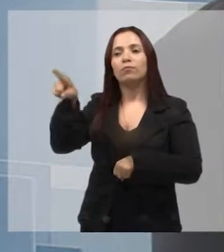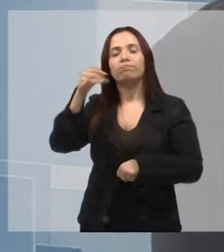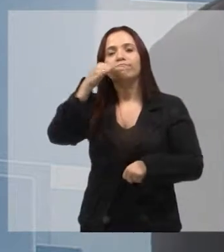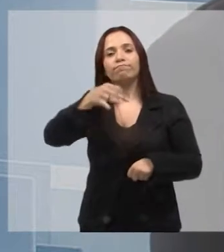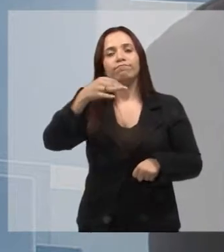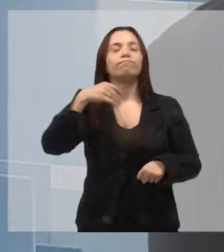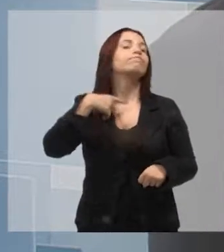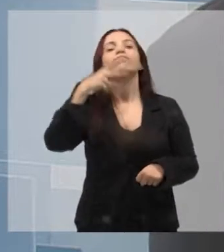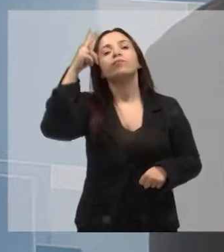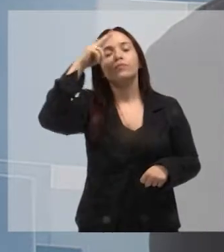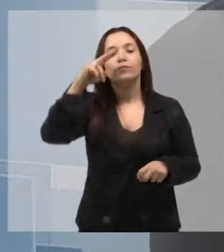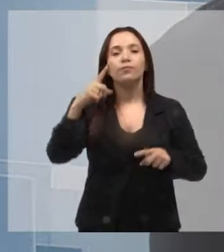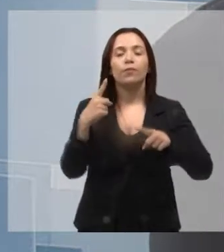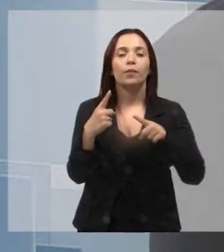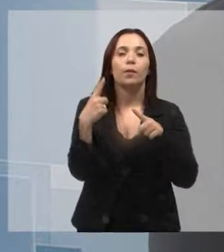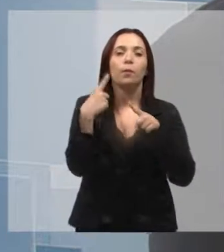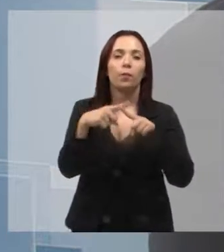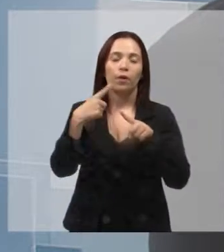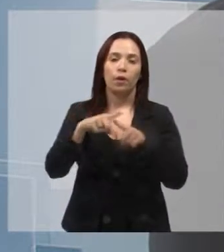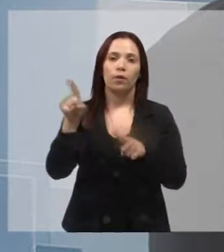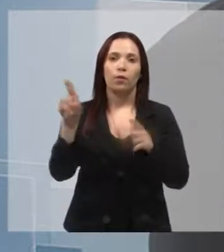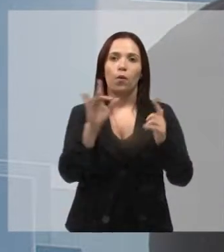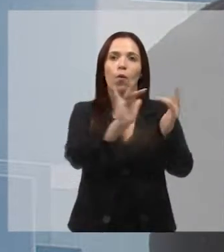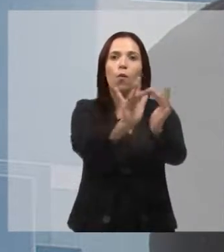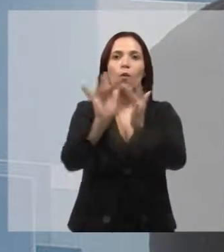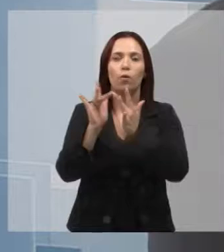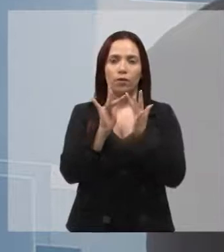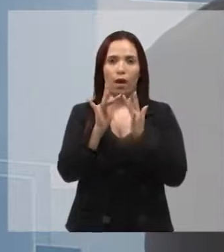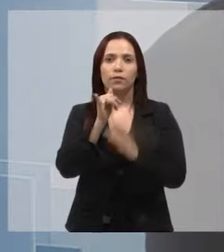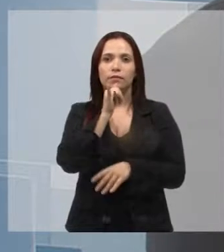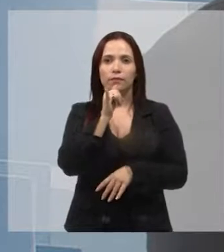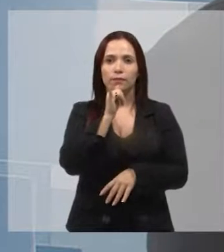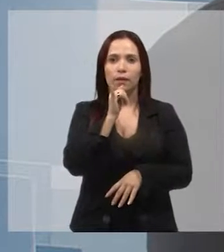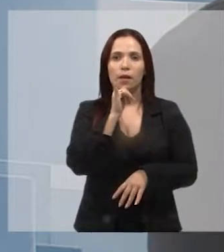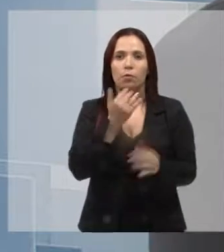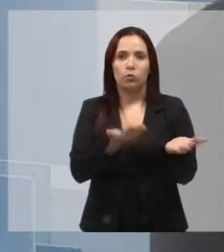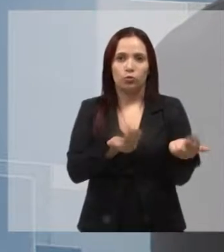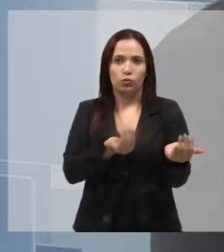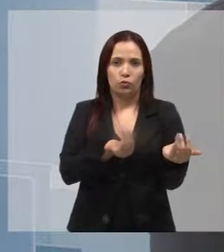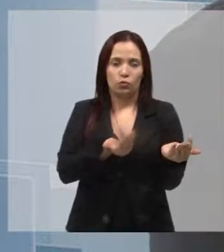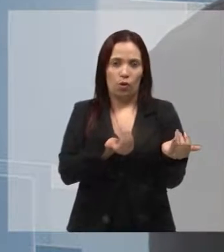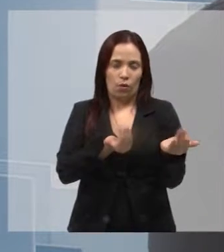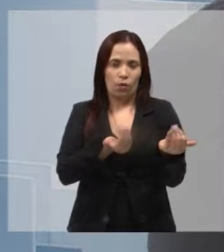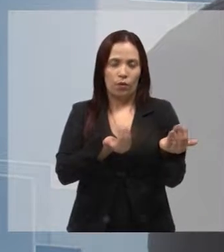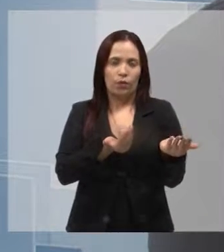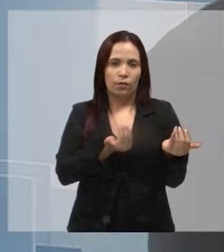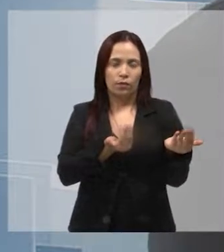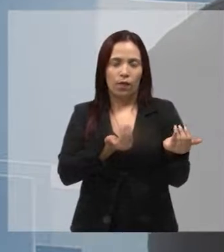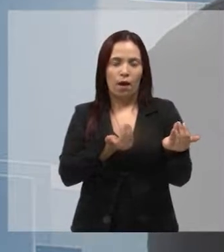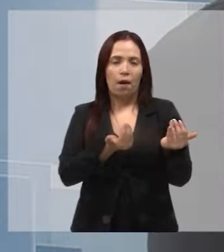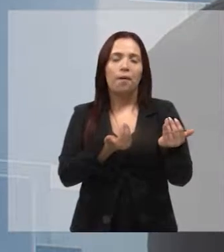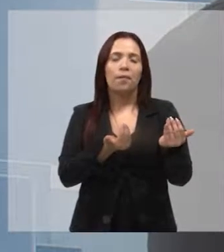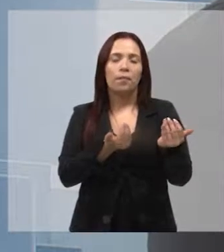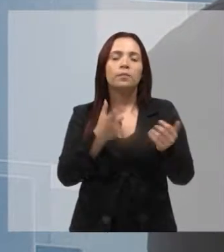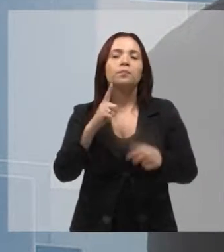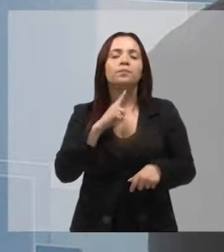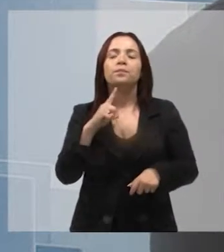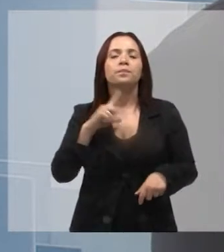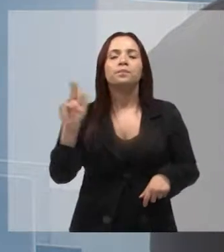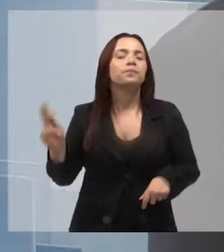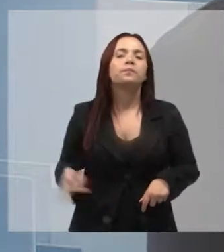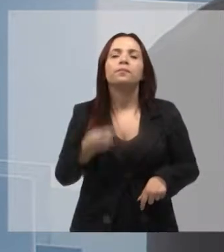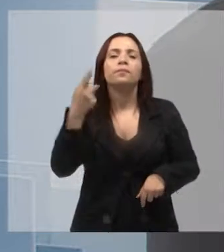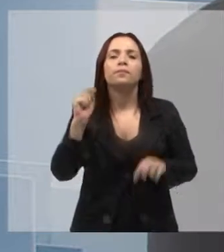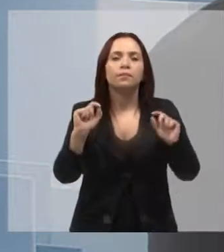porque o senhor está na ponta lá e convive com isso. Por exemplo, eu vou dar um exemplo de uma adolescente, de uma criança adolescente, né? Muitas vezes ela começa